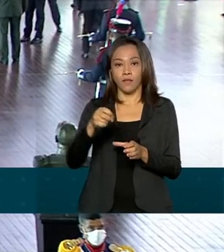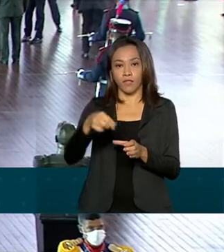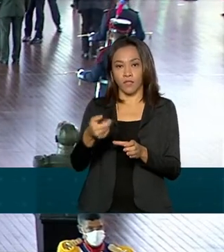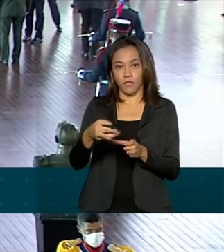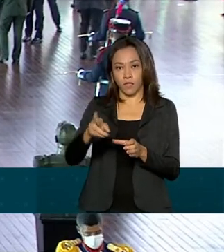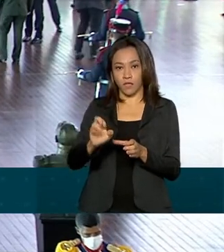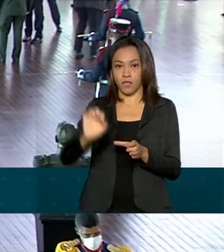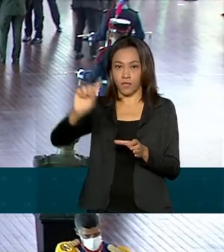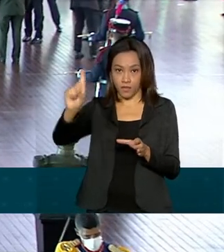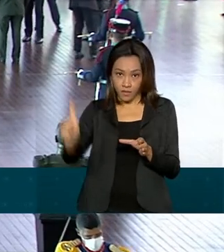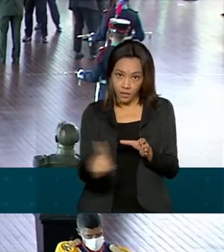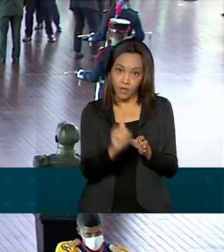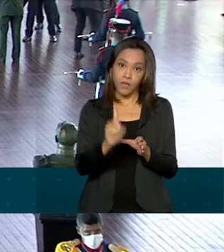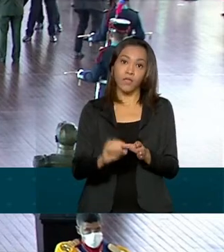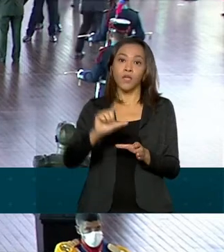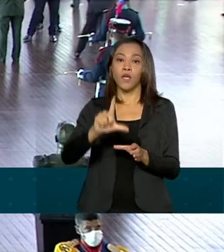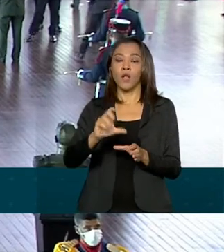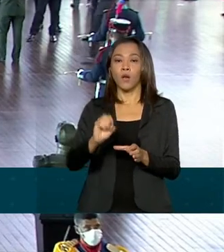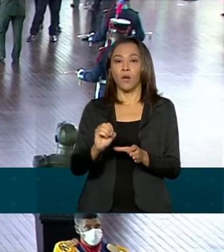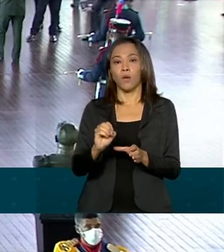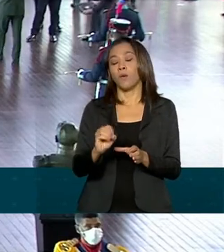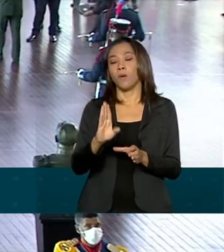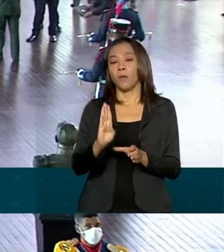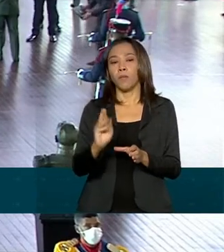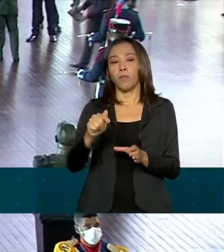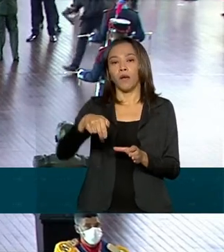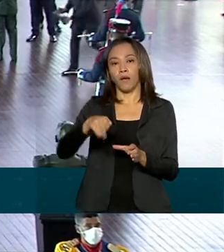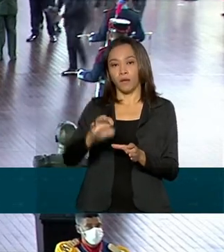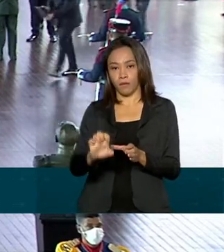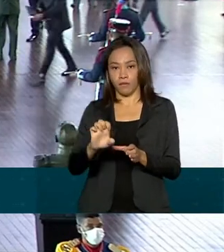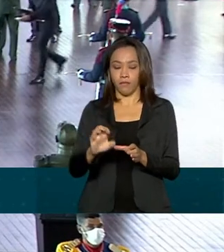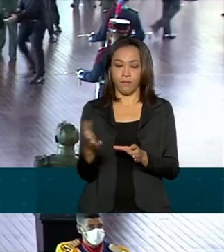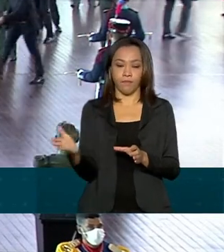e Roosevelt loubak de Carvalho